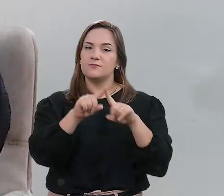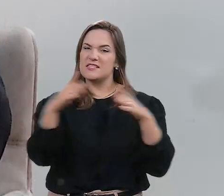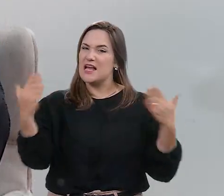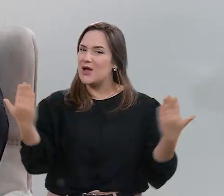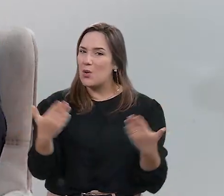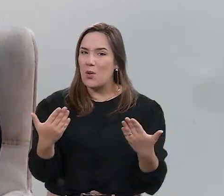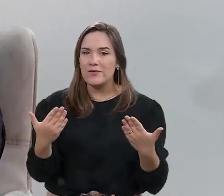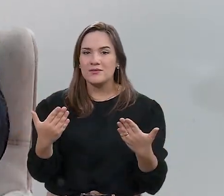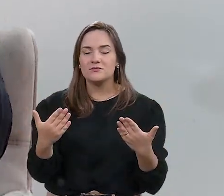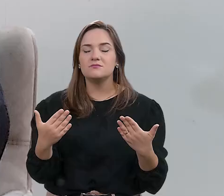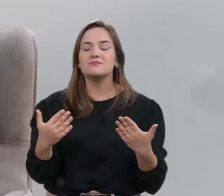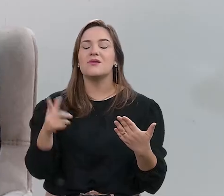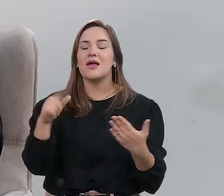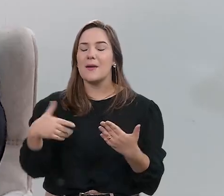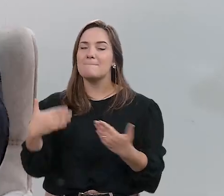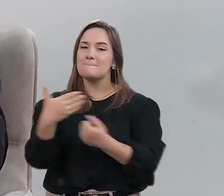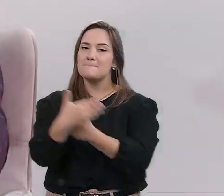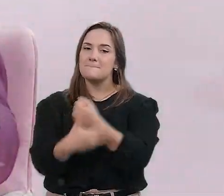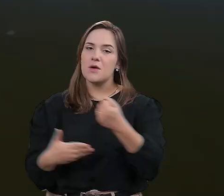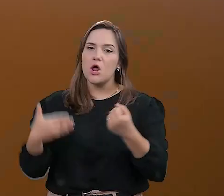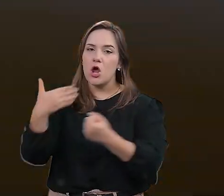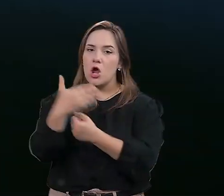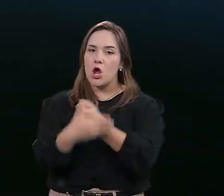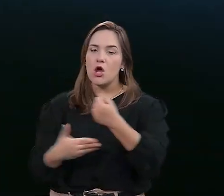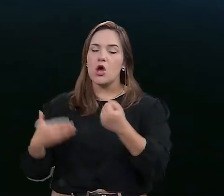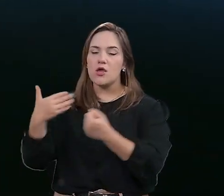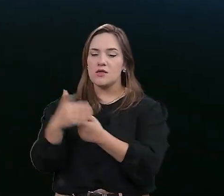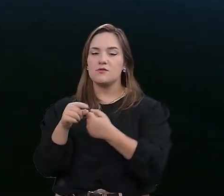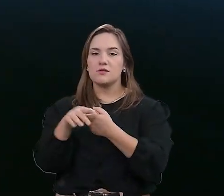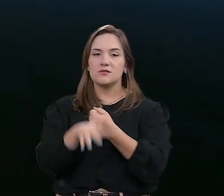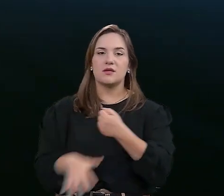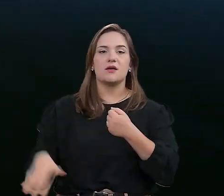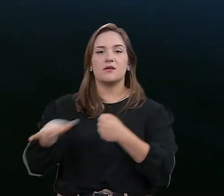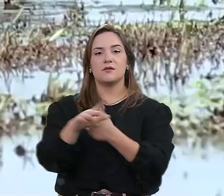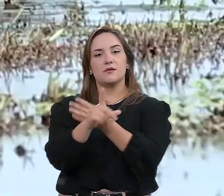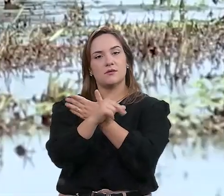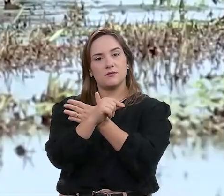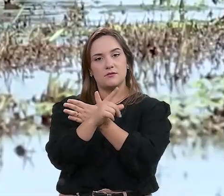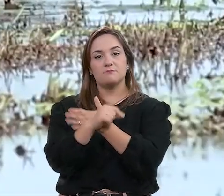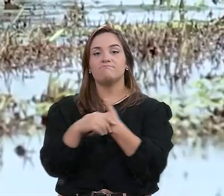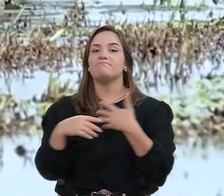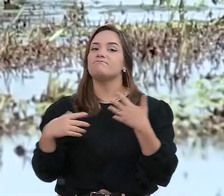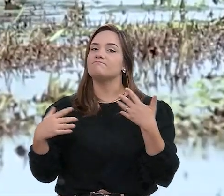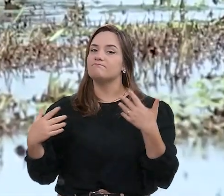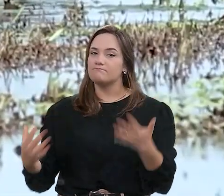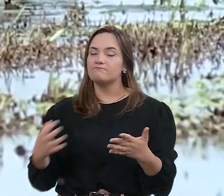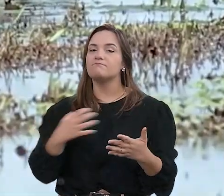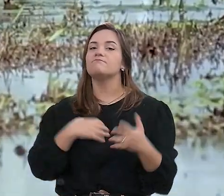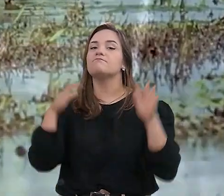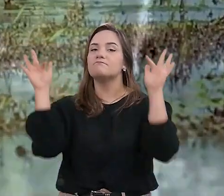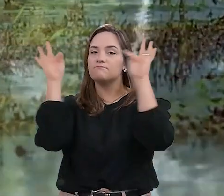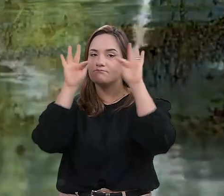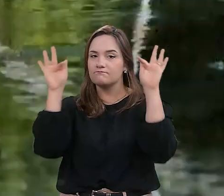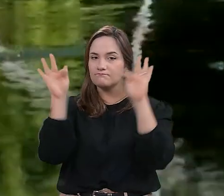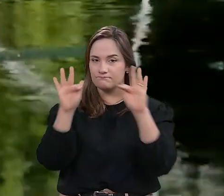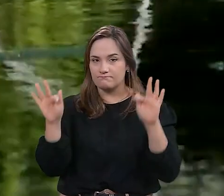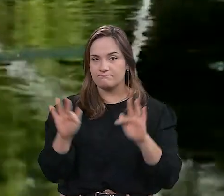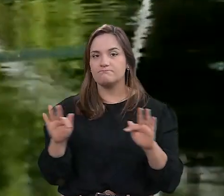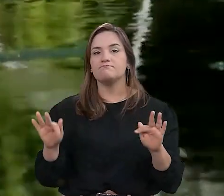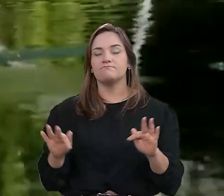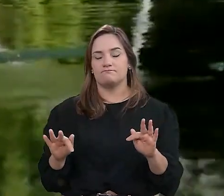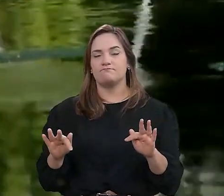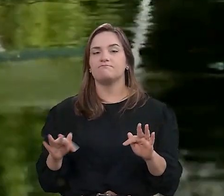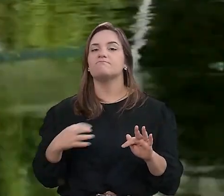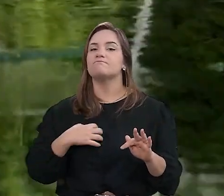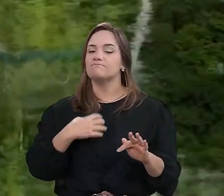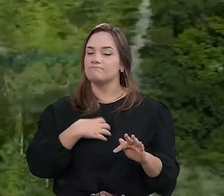de proteção do bioma Pantanal. E aí, olha, eu fiquei muito feliz, né? Muito